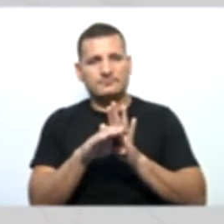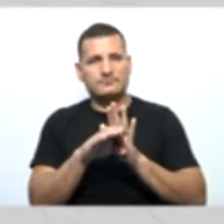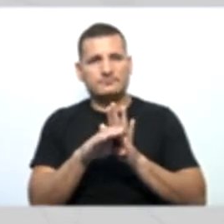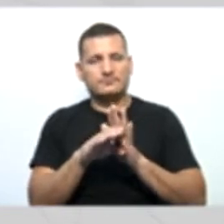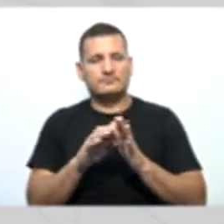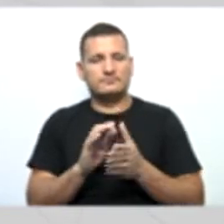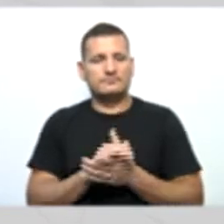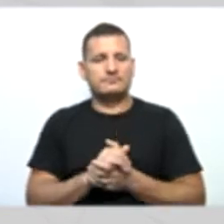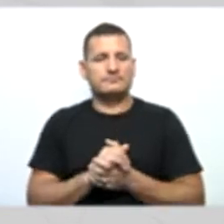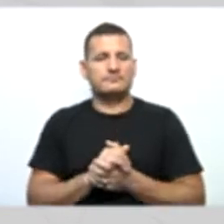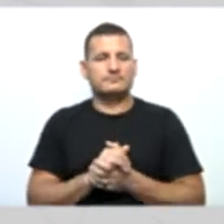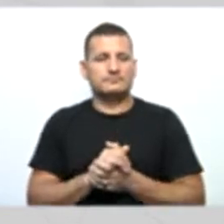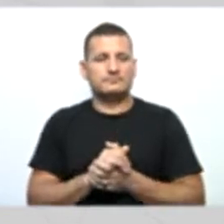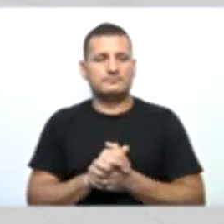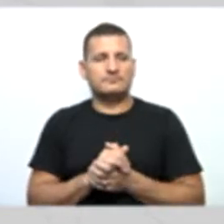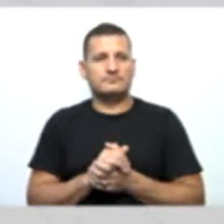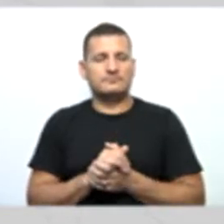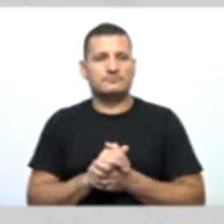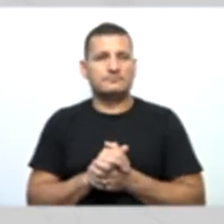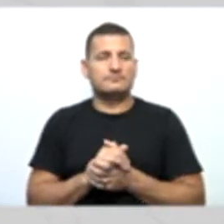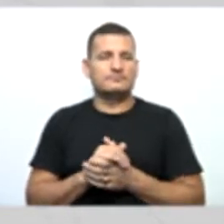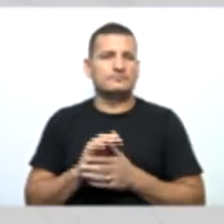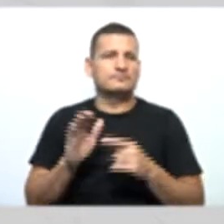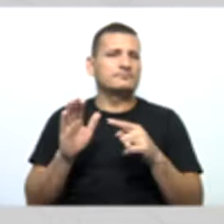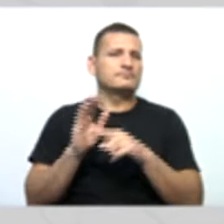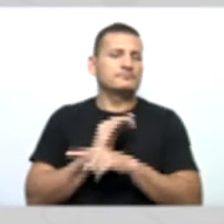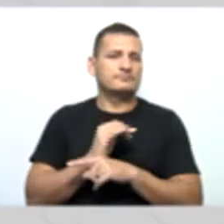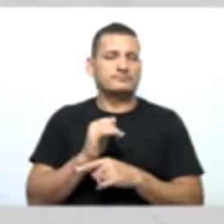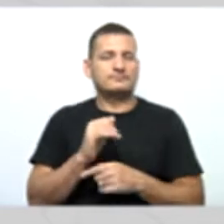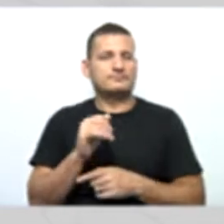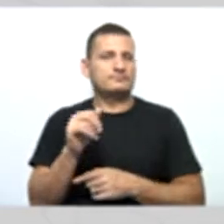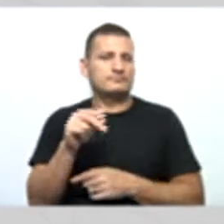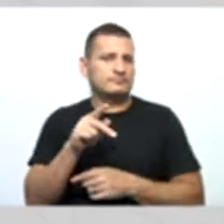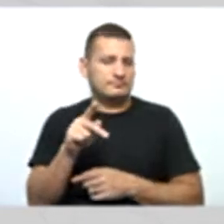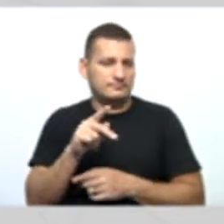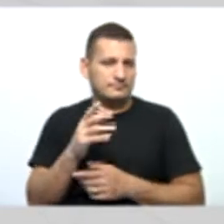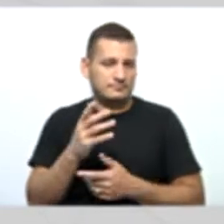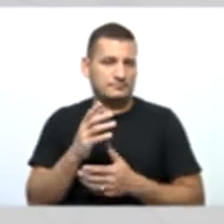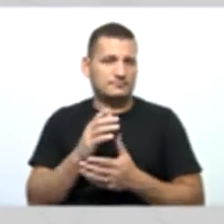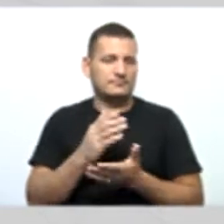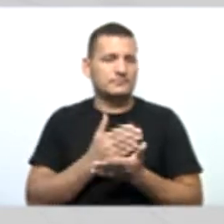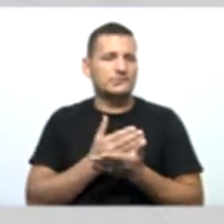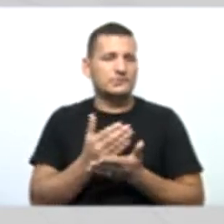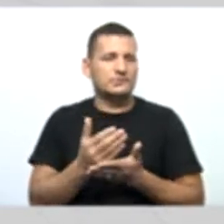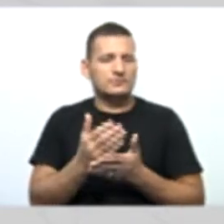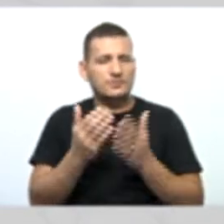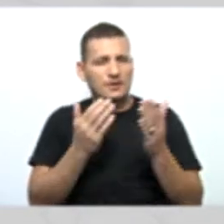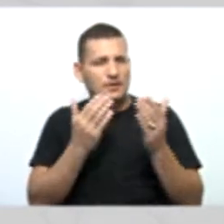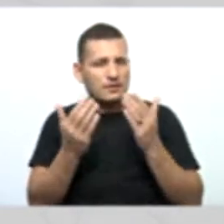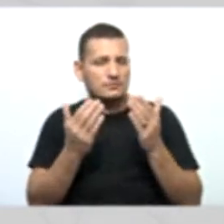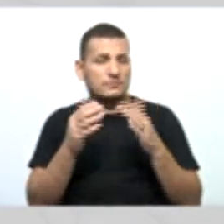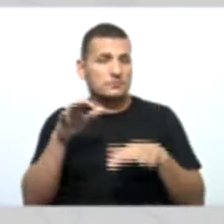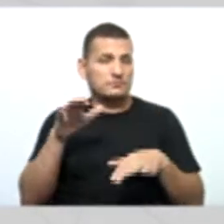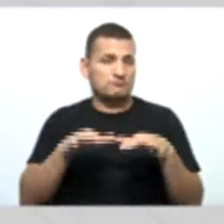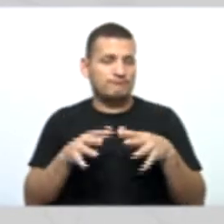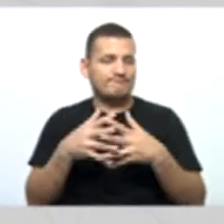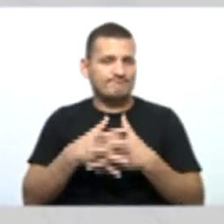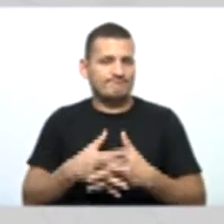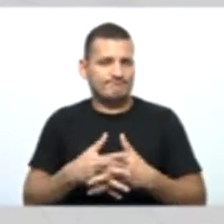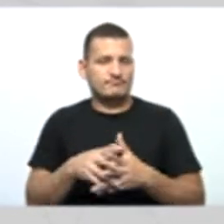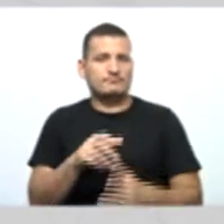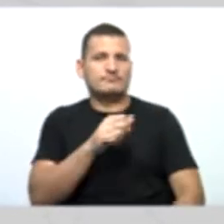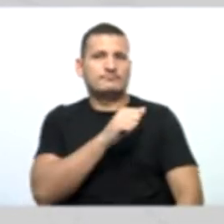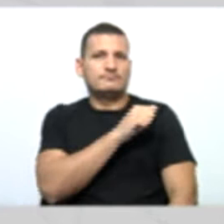Marlon, esse início de análise, muitas vezes confunde o nosso aluno, Por